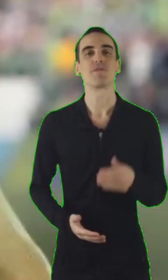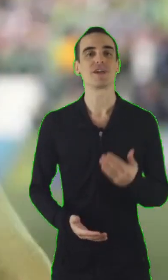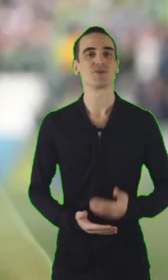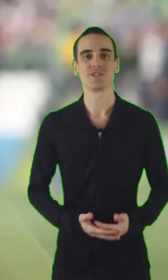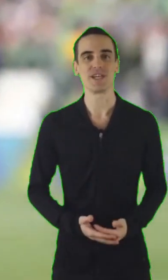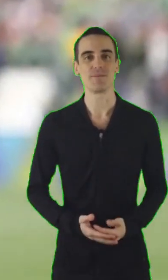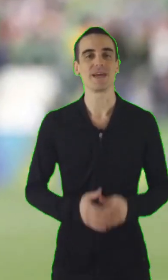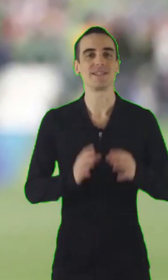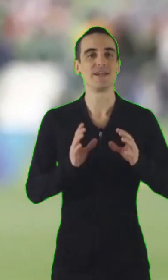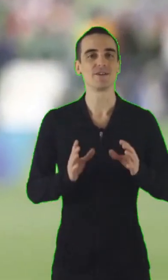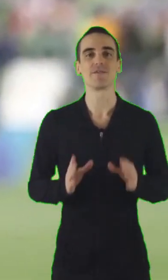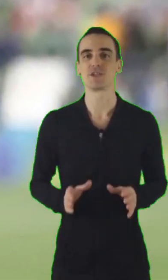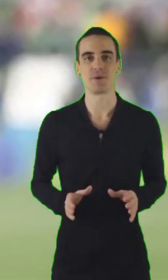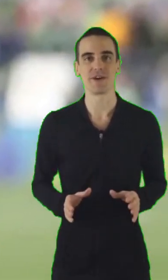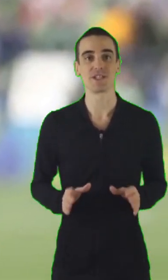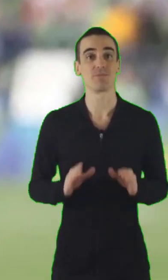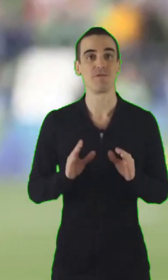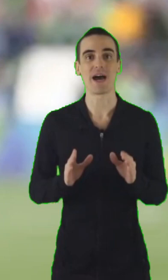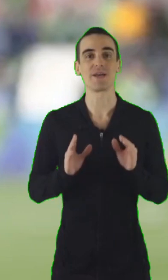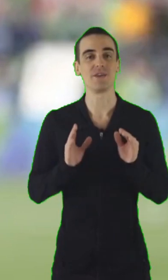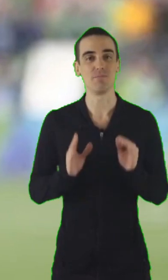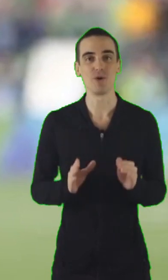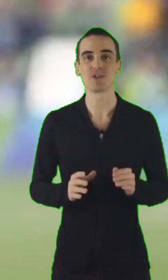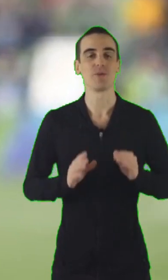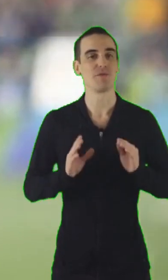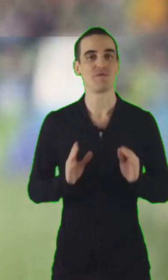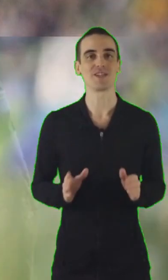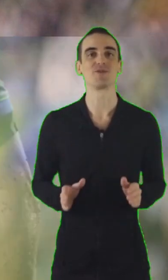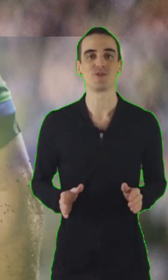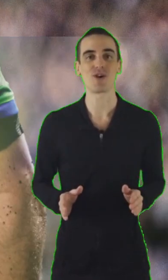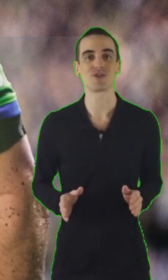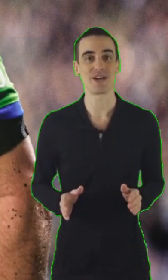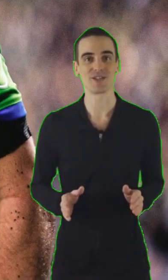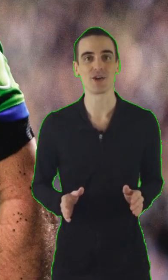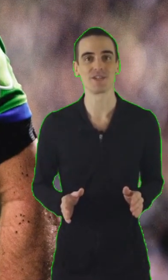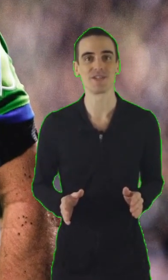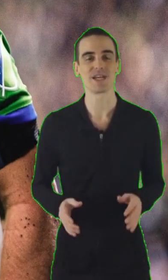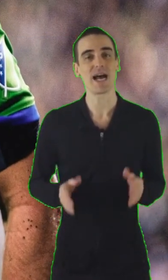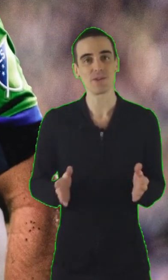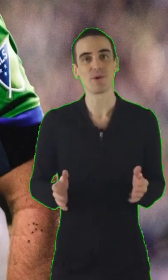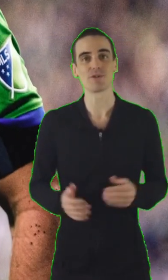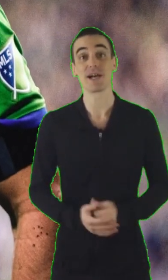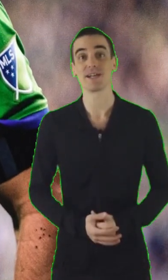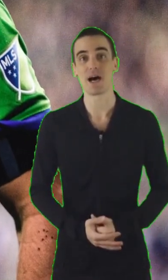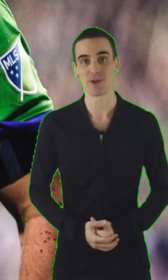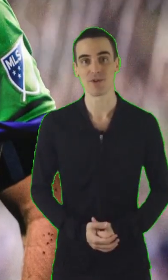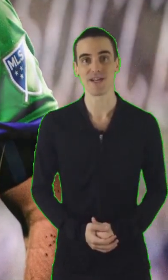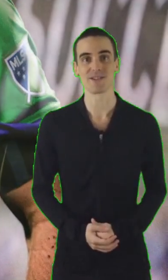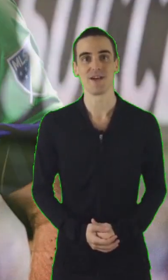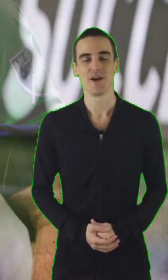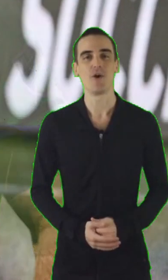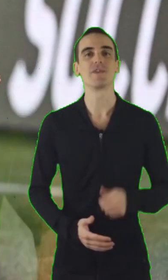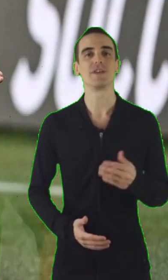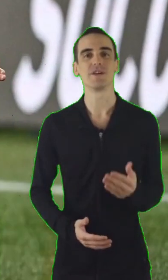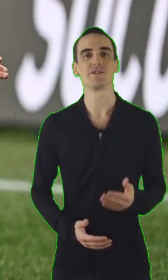equipe apesar da passagem pelo futebol brasileiro Lodeiro também é bastante conhecido por seus tempos de Ajax por lá foram